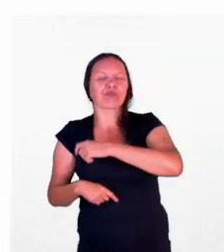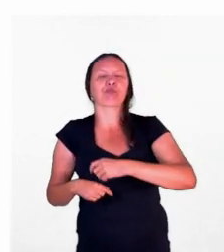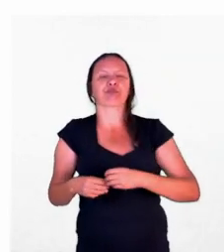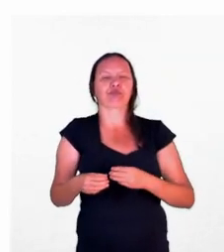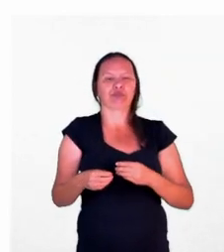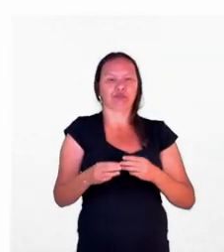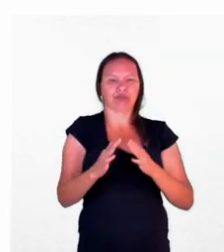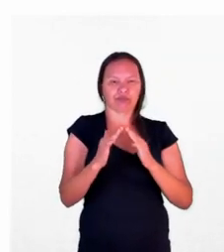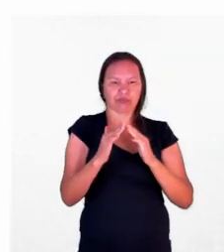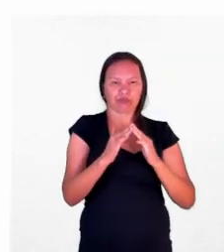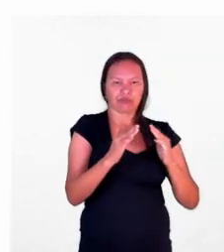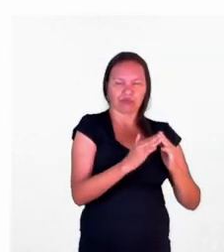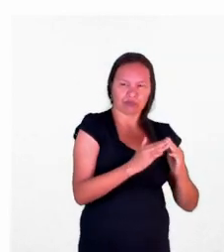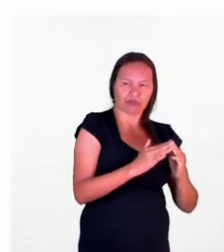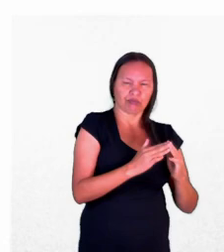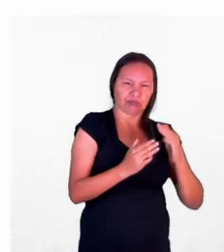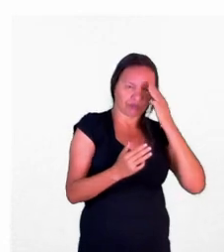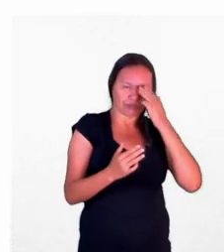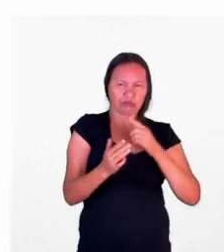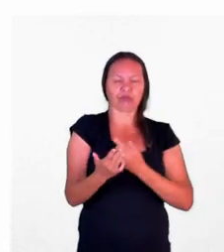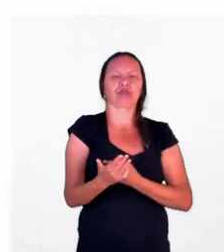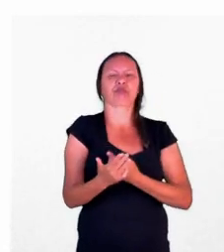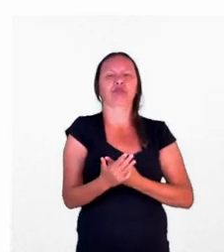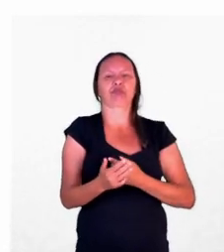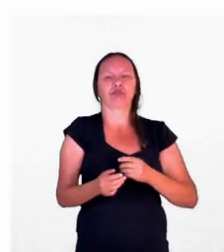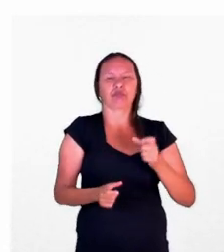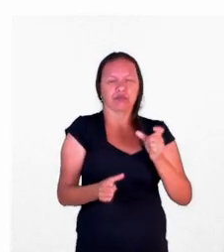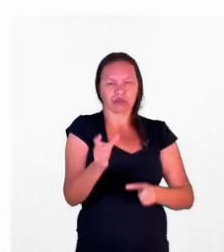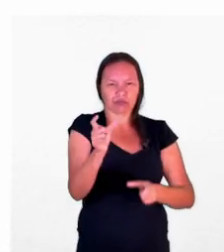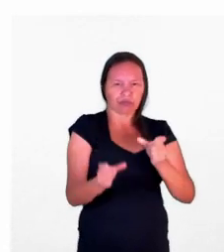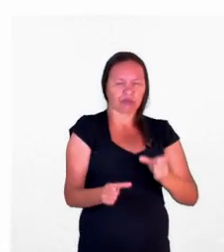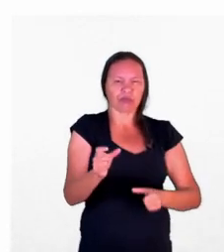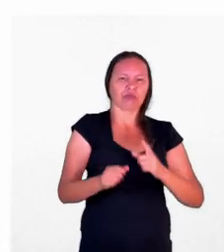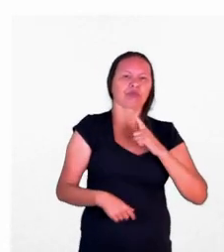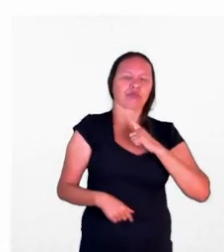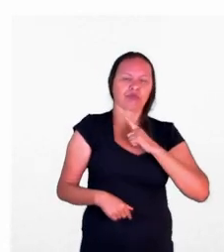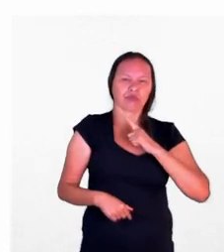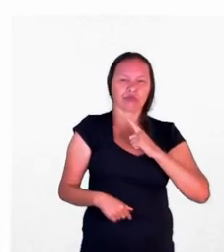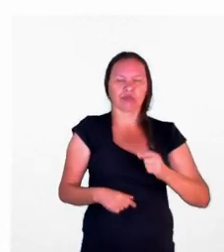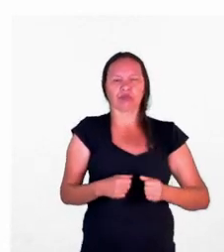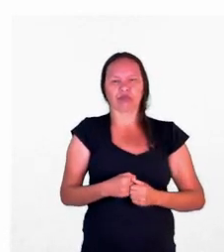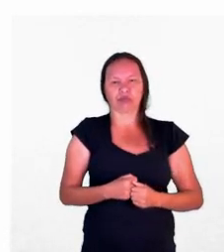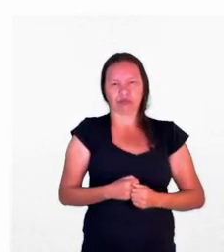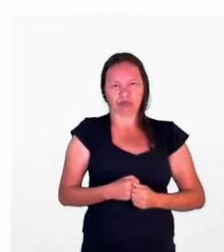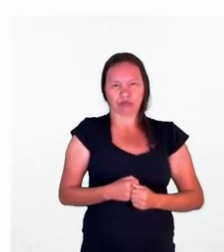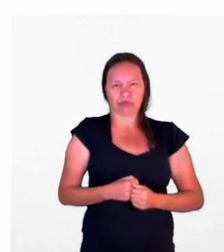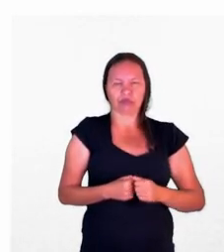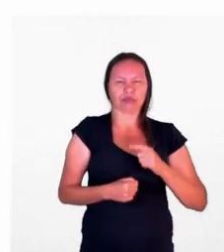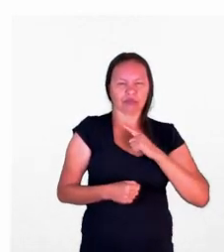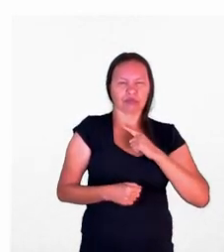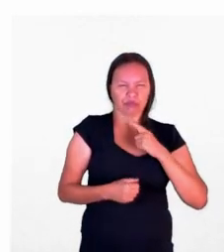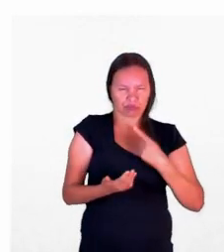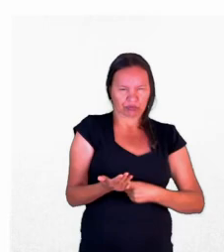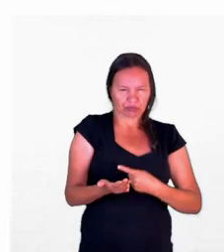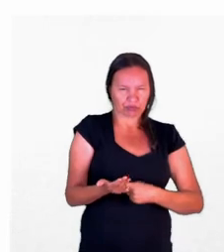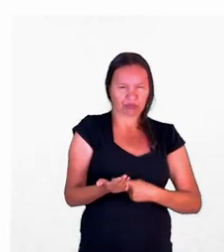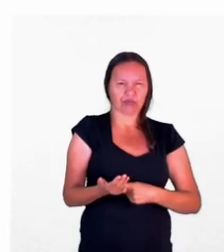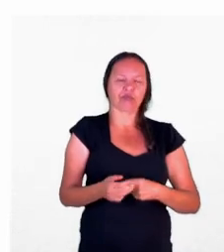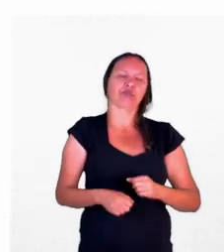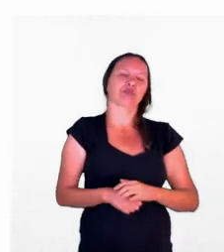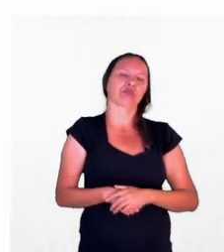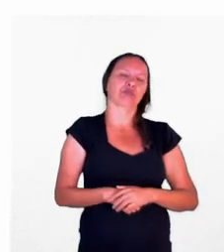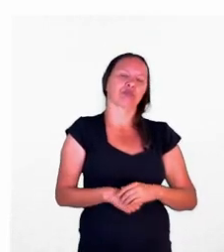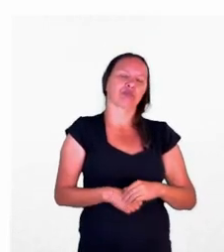e e a constatação que a gente que a gente teve é é é eh que a gente conseguiu desse